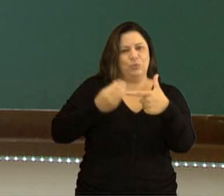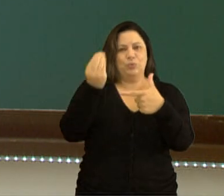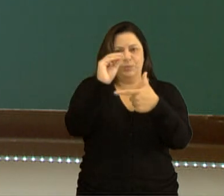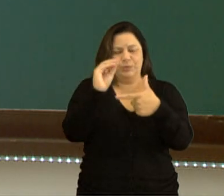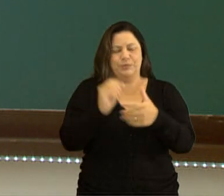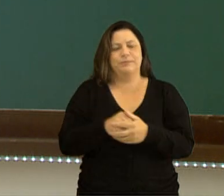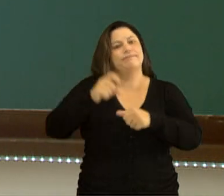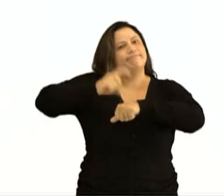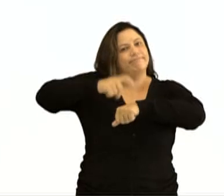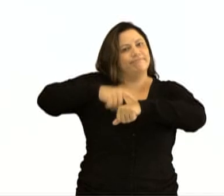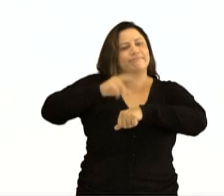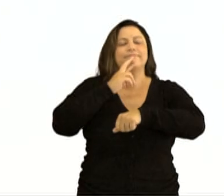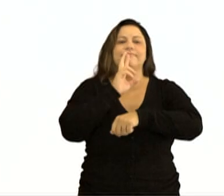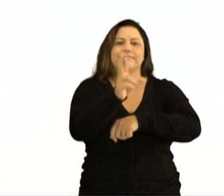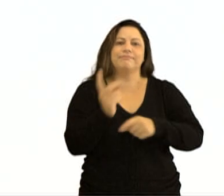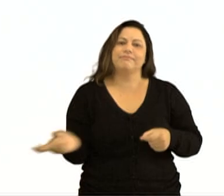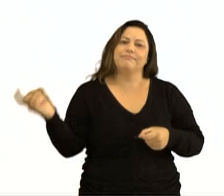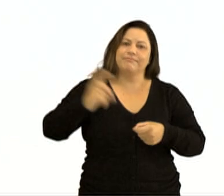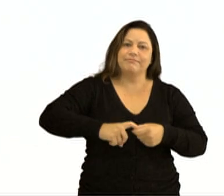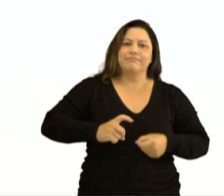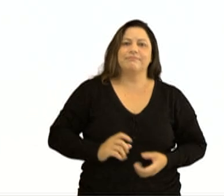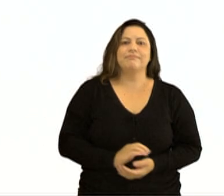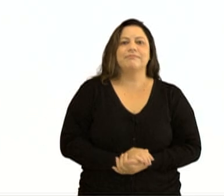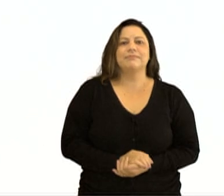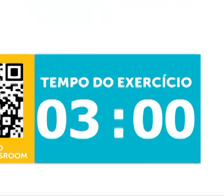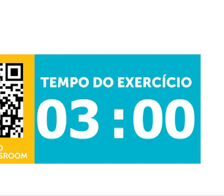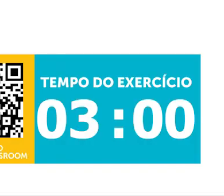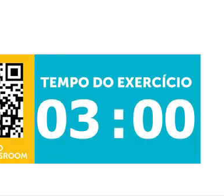Tempinho para vocês resolverem e já voltamos a conferir.